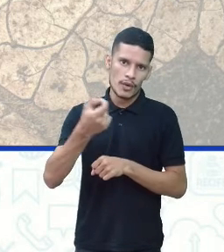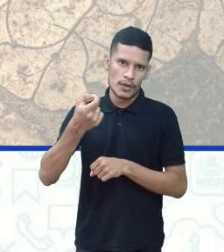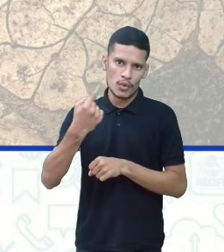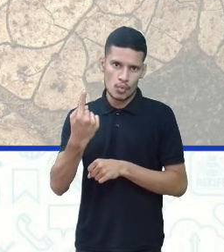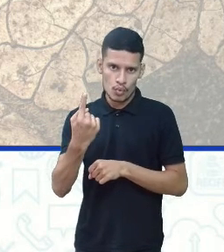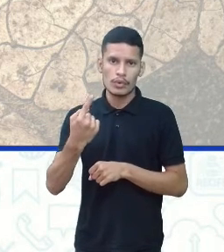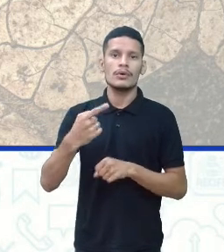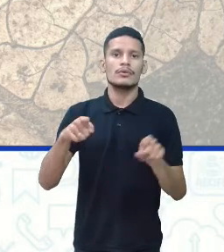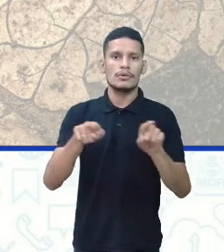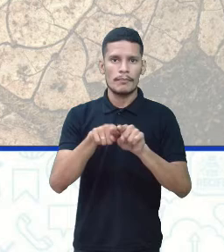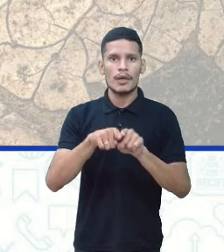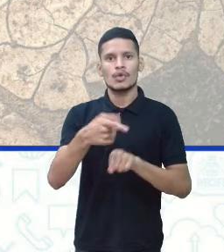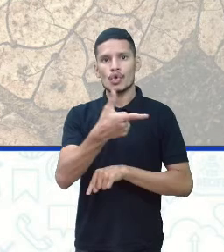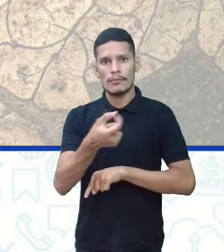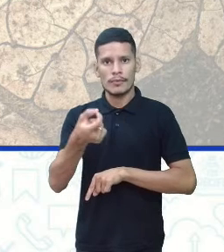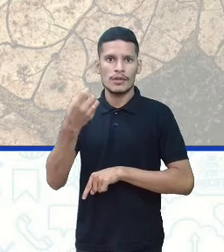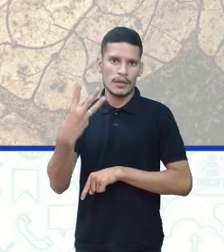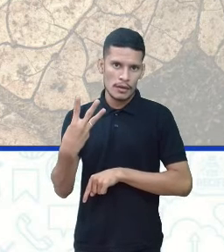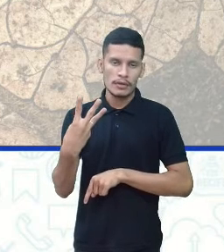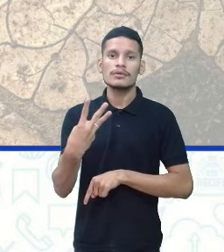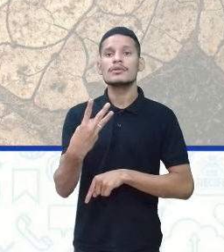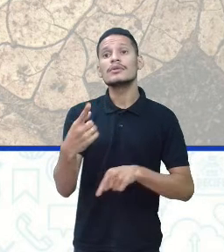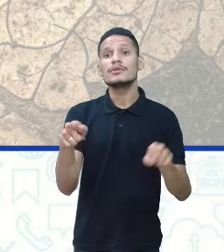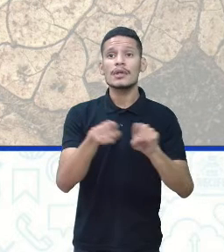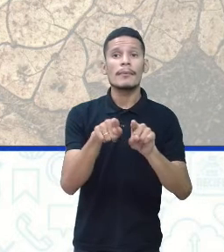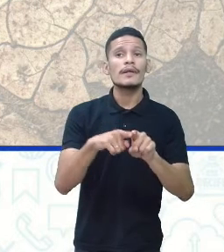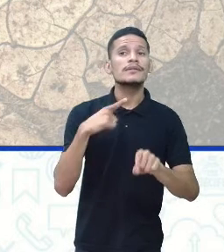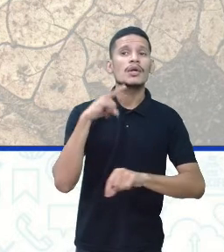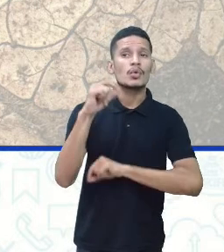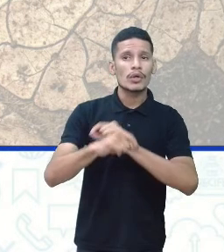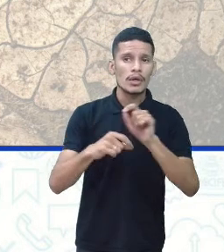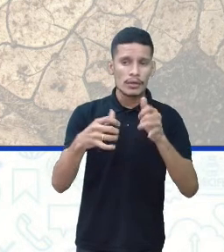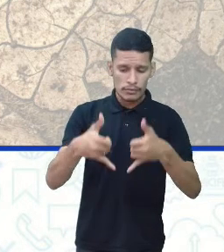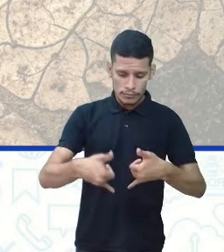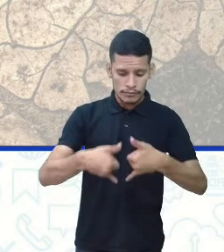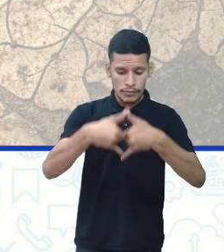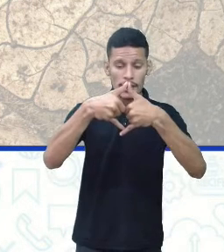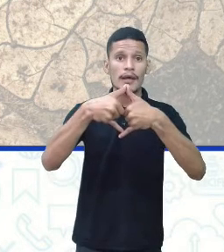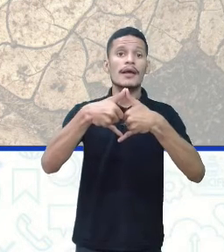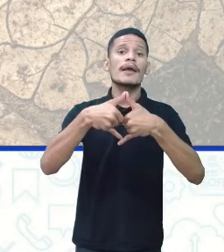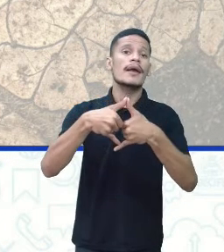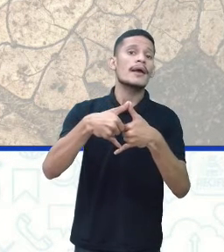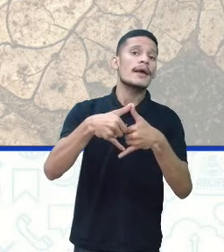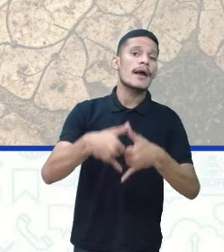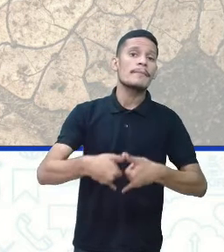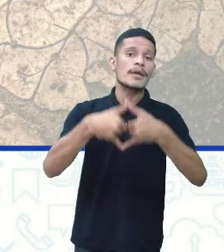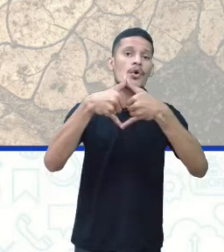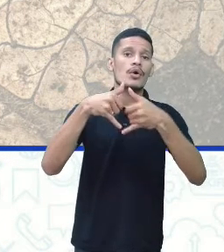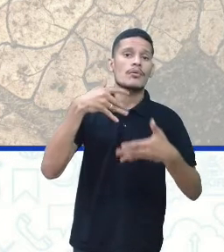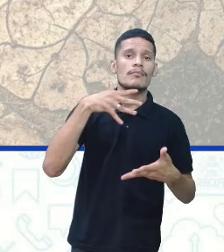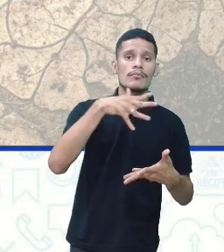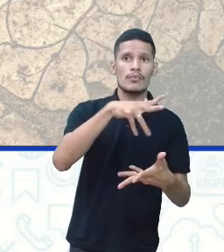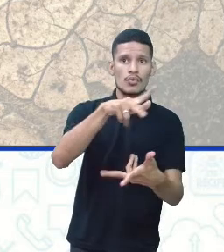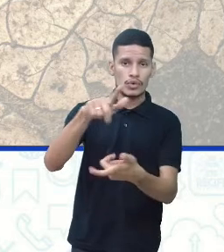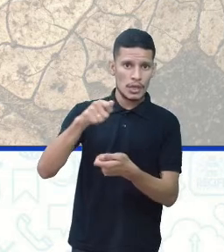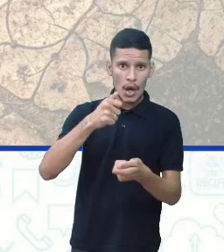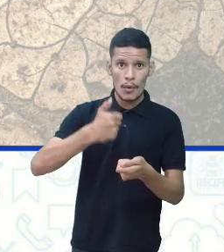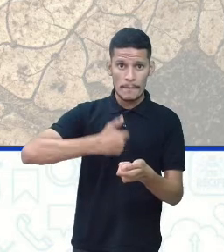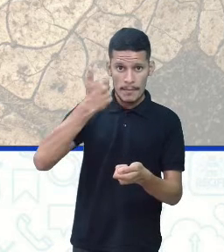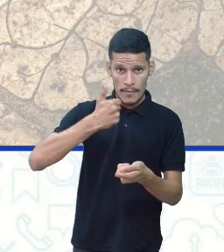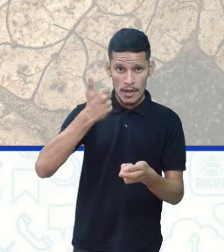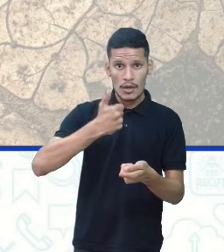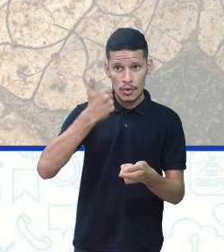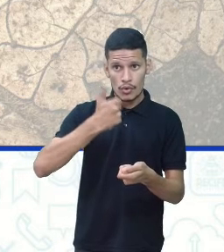né? A gente aí também vai ter o Brasil campeão, o primeiro